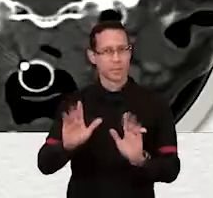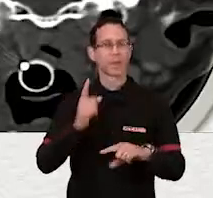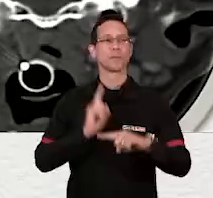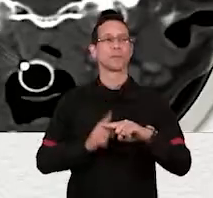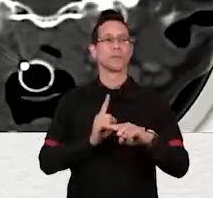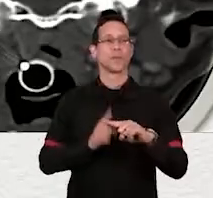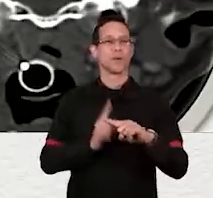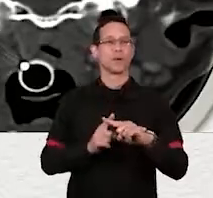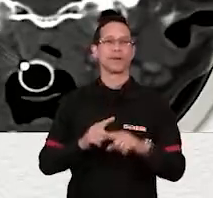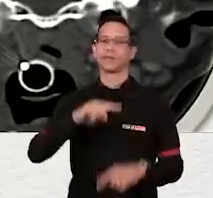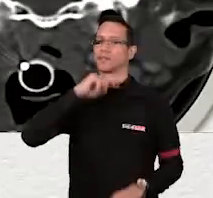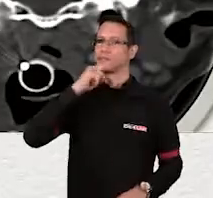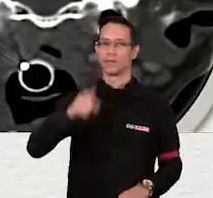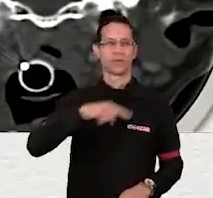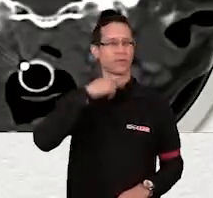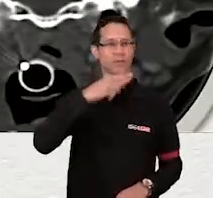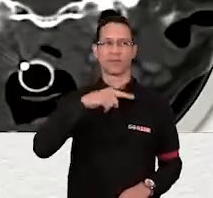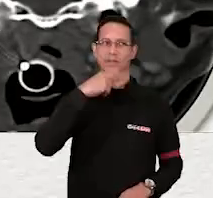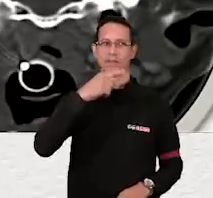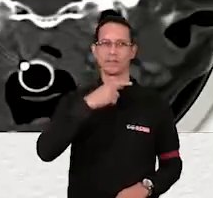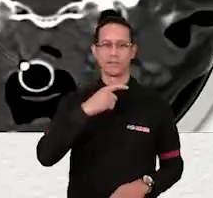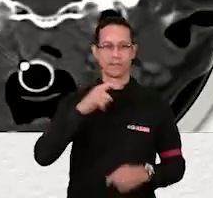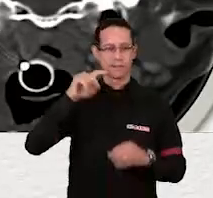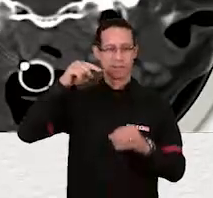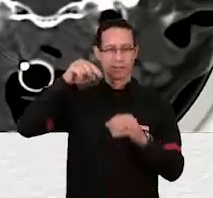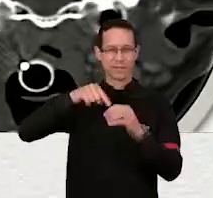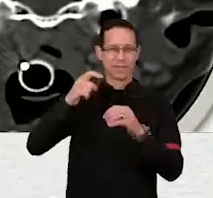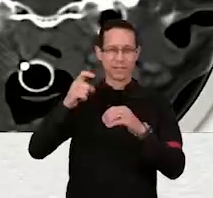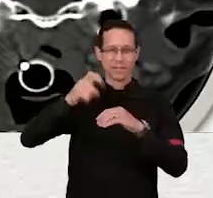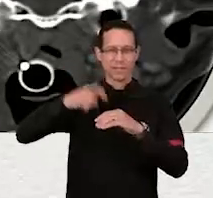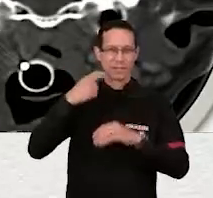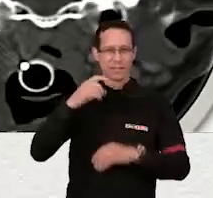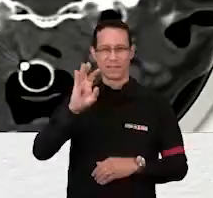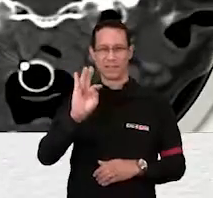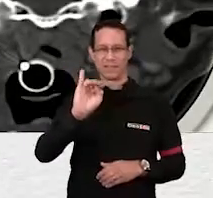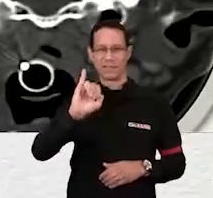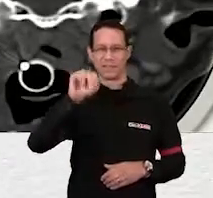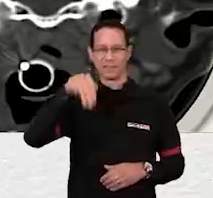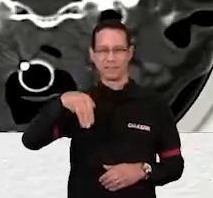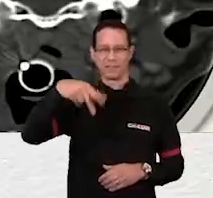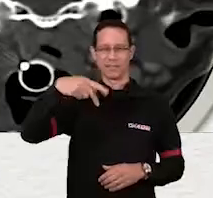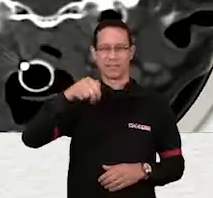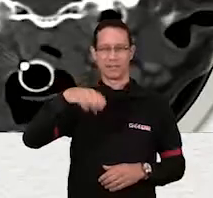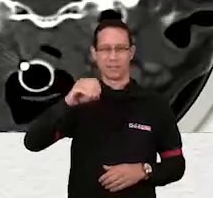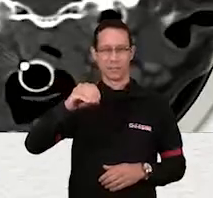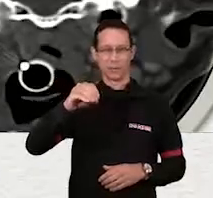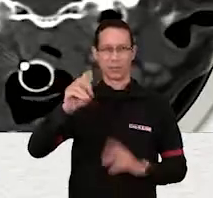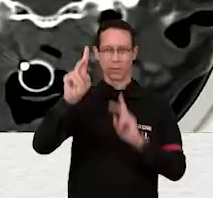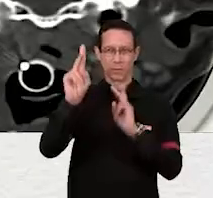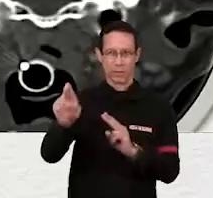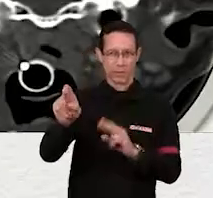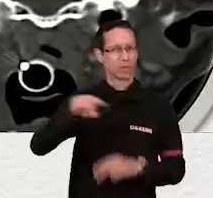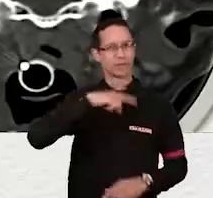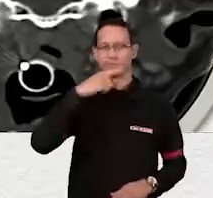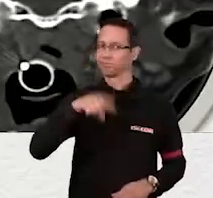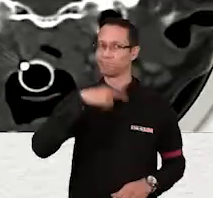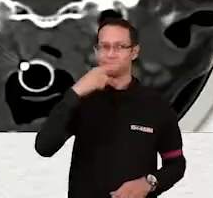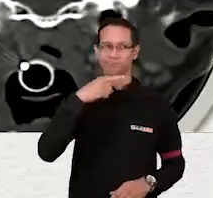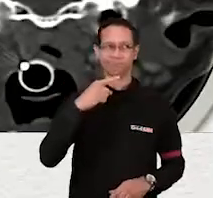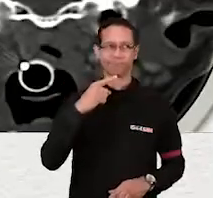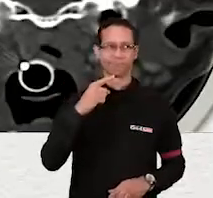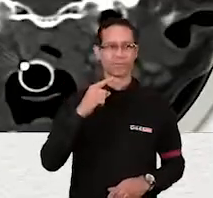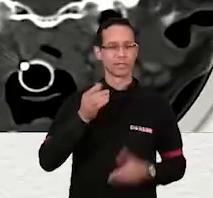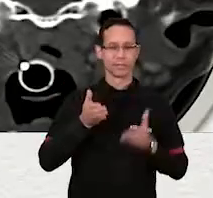de que a gente não consegue olhar o tímpano desses animais, como a gente mostrou aqui para vocês de outros animais. Esse tímpano está